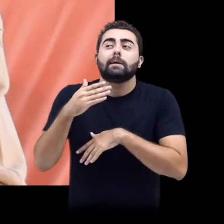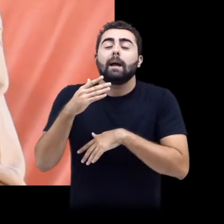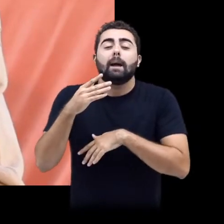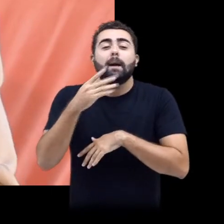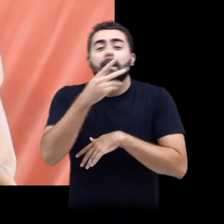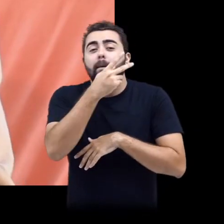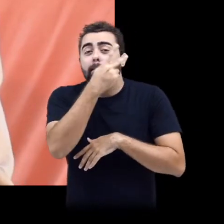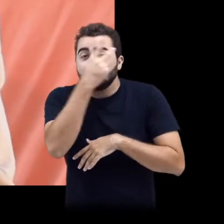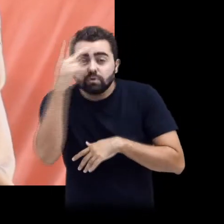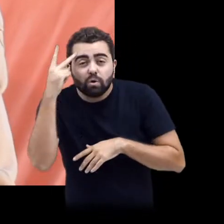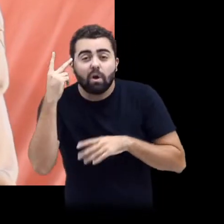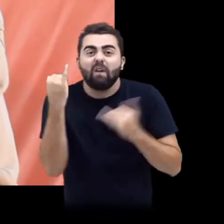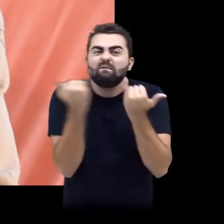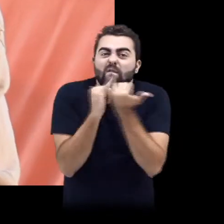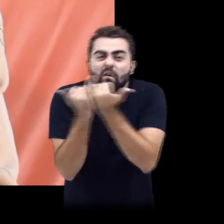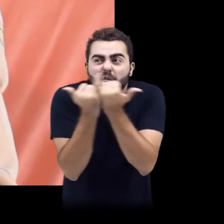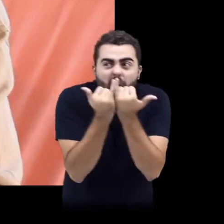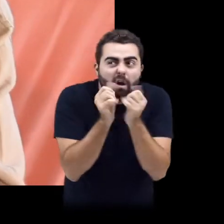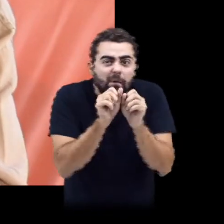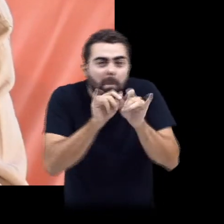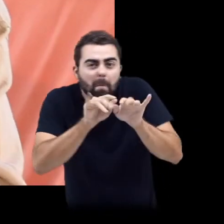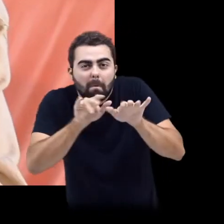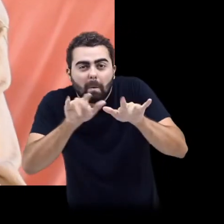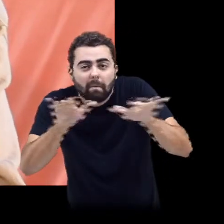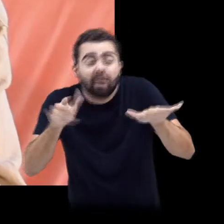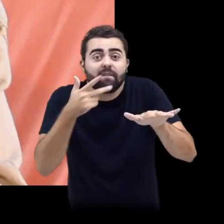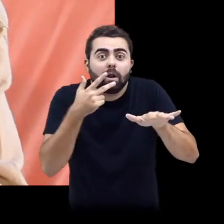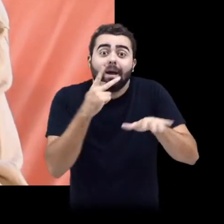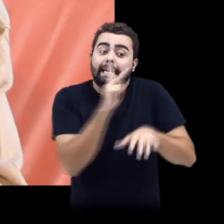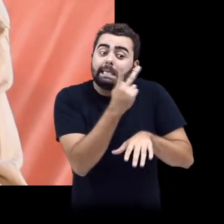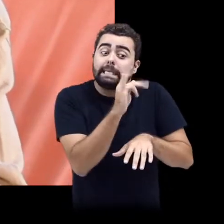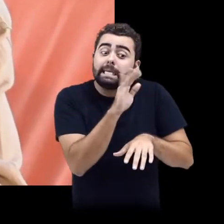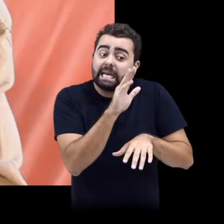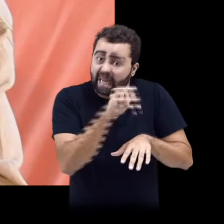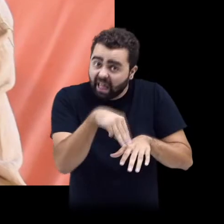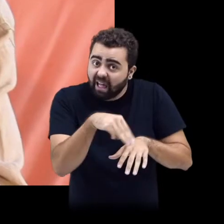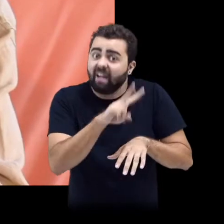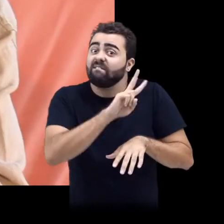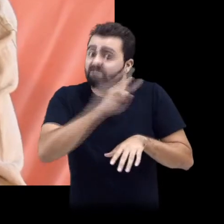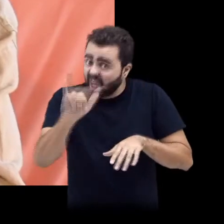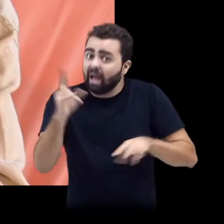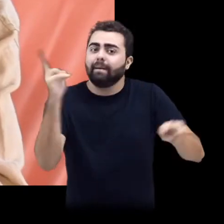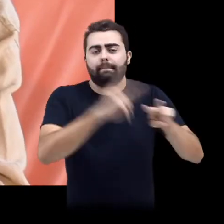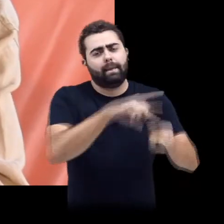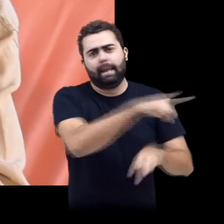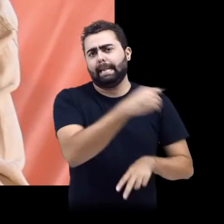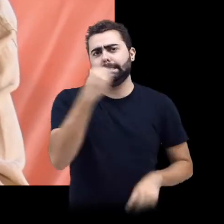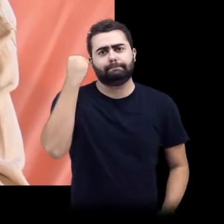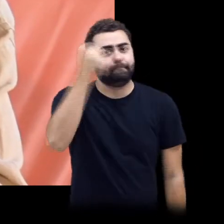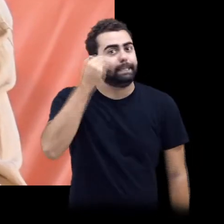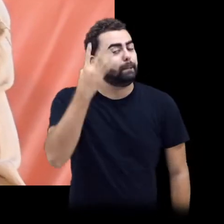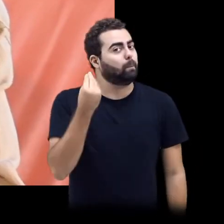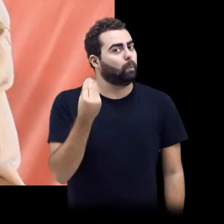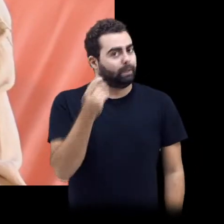de que ele devia sair, e ele era muito experiente nisso, ele foi quem